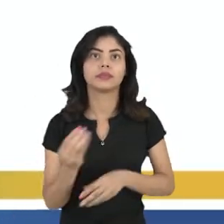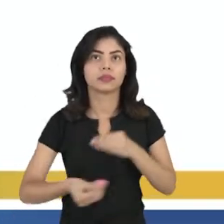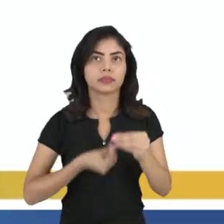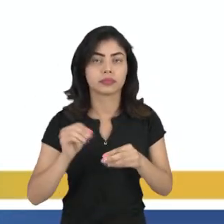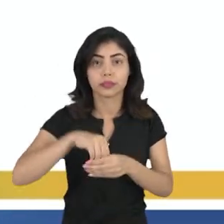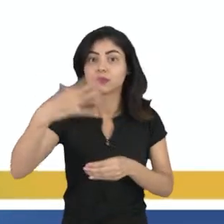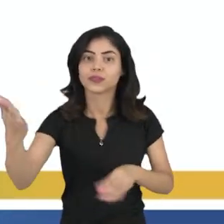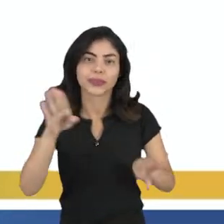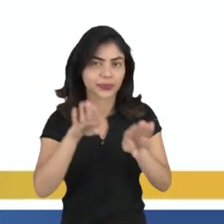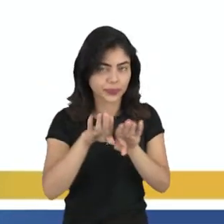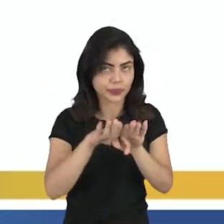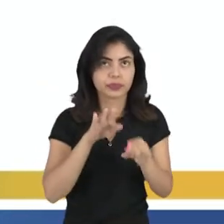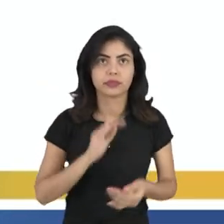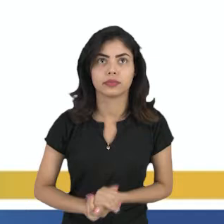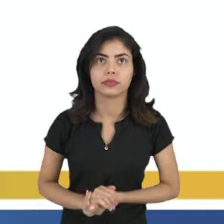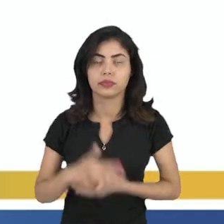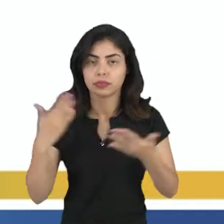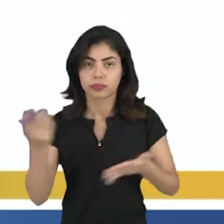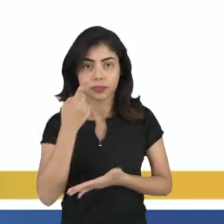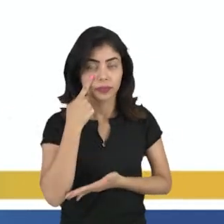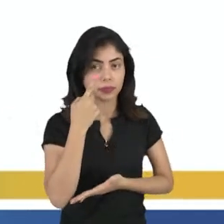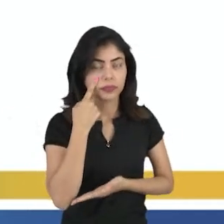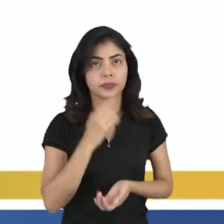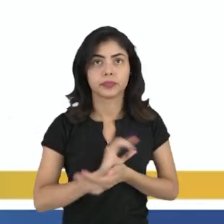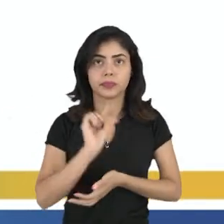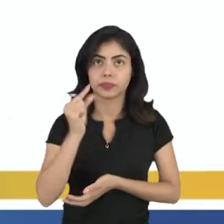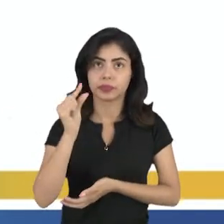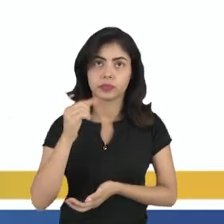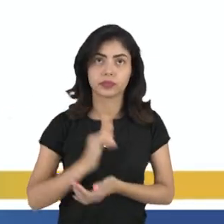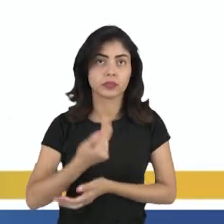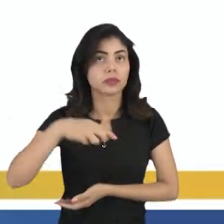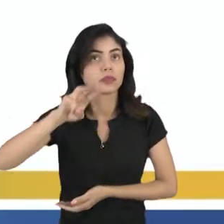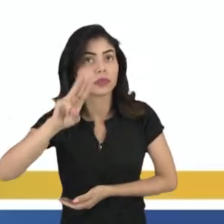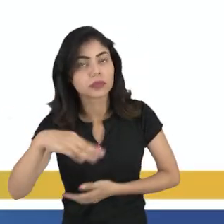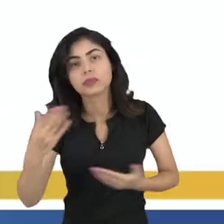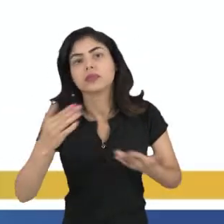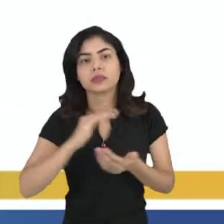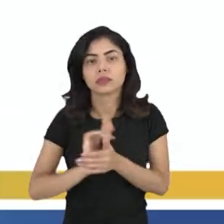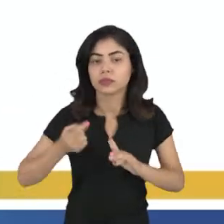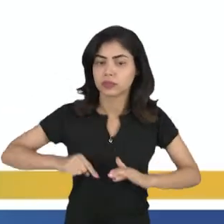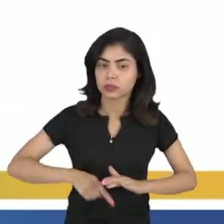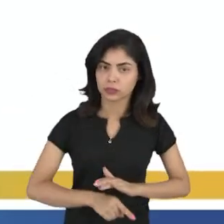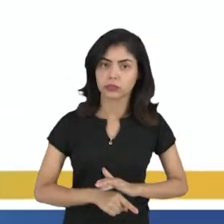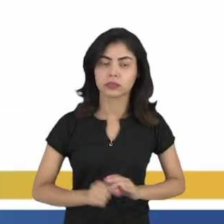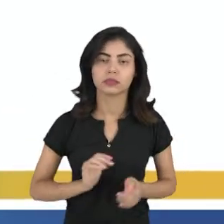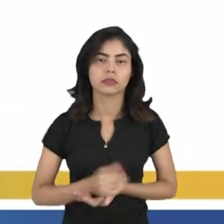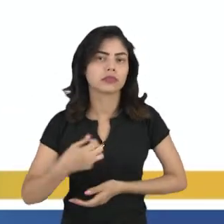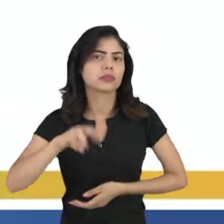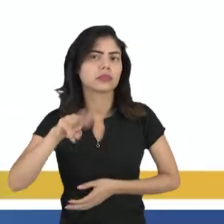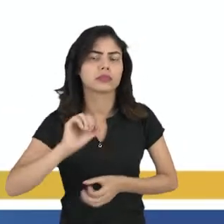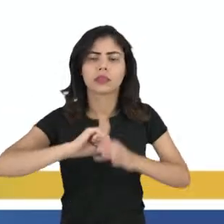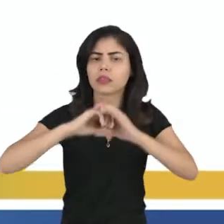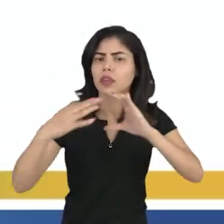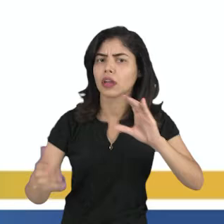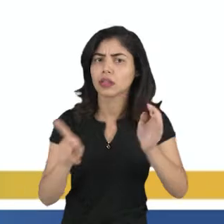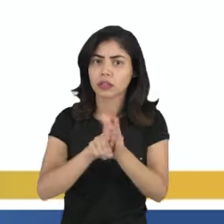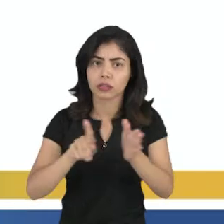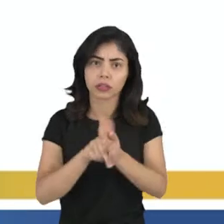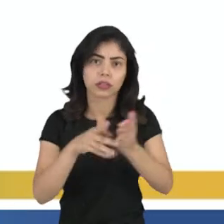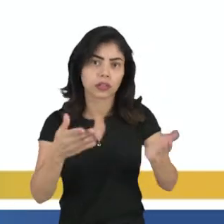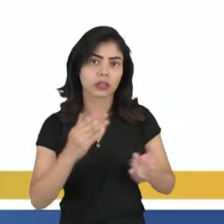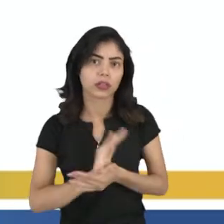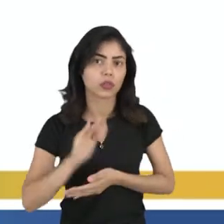órgãos externos. E a gente vai ver um pouquinho aí de quem são os órgãos internos e quem se caracteriza